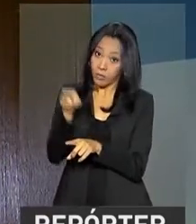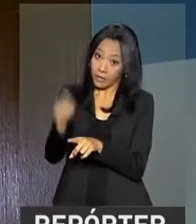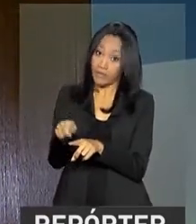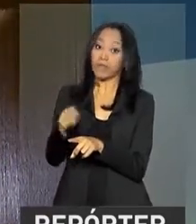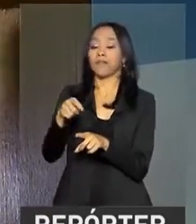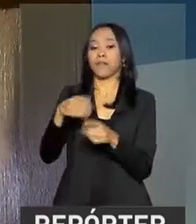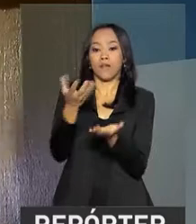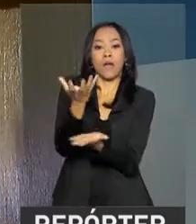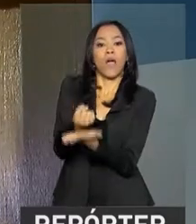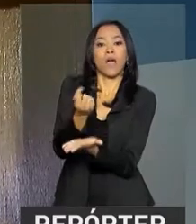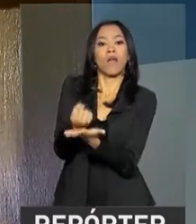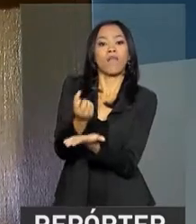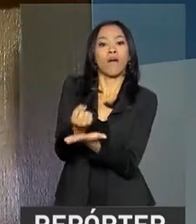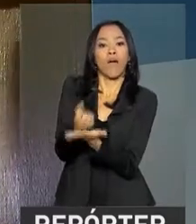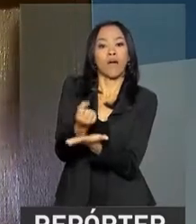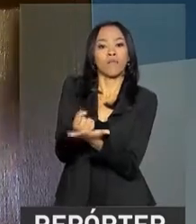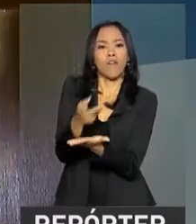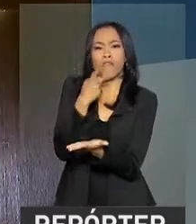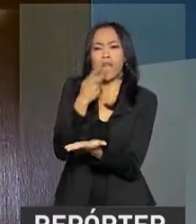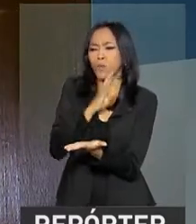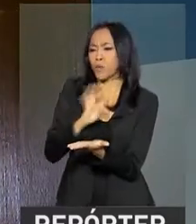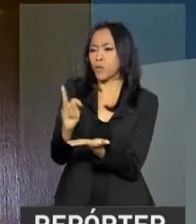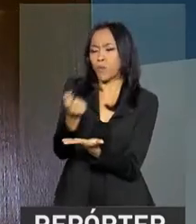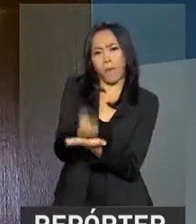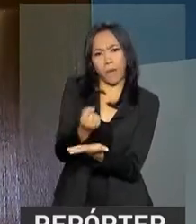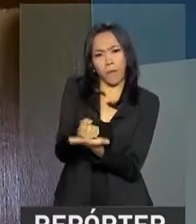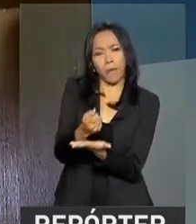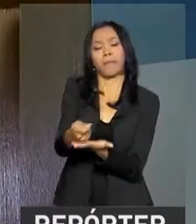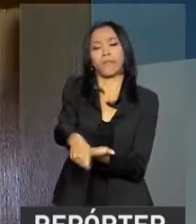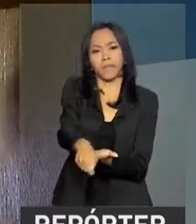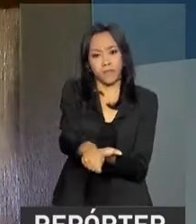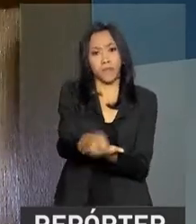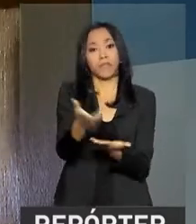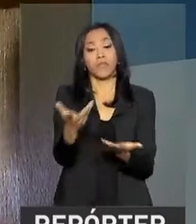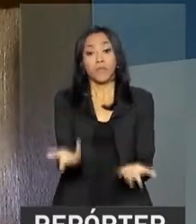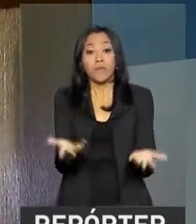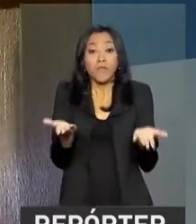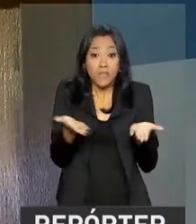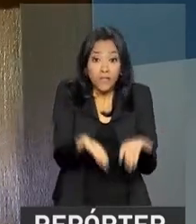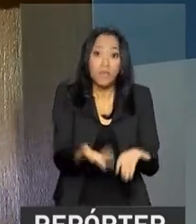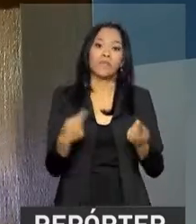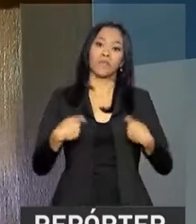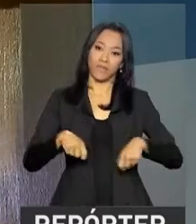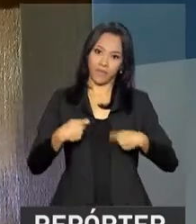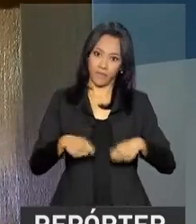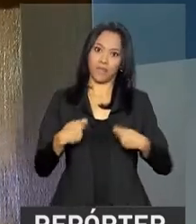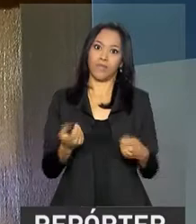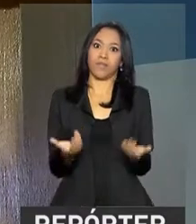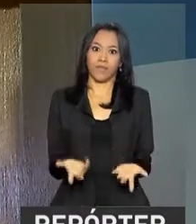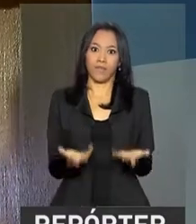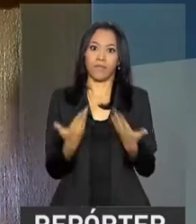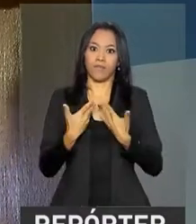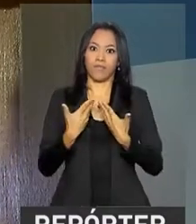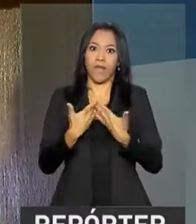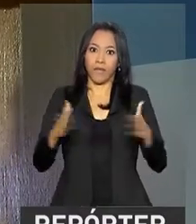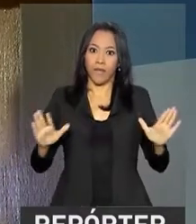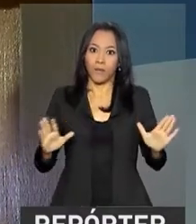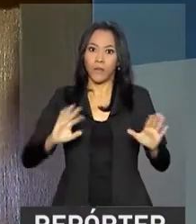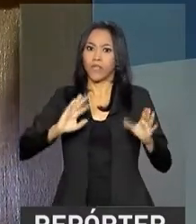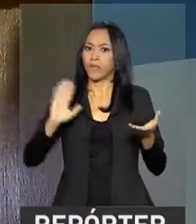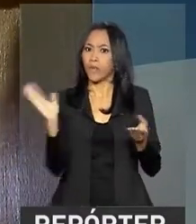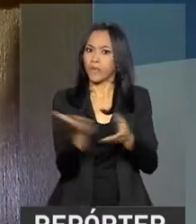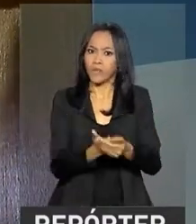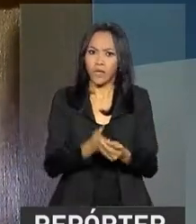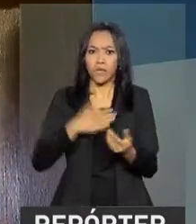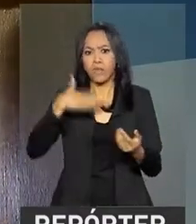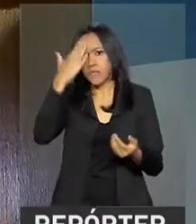interessa mas o que disser ao planejamento de crimes para ocorrer isso tem que ser objeto de abertura de um inquérito não